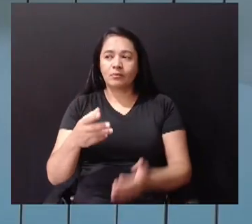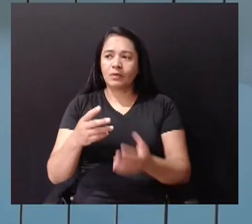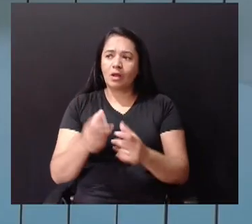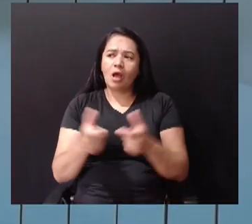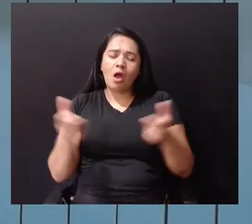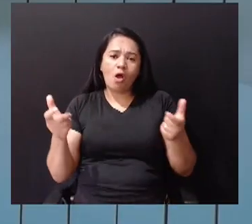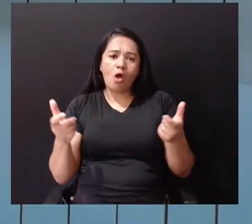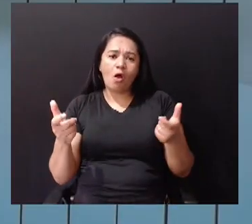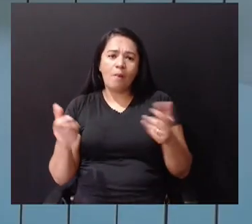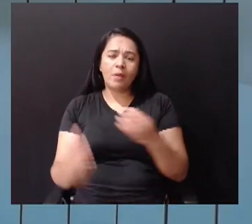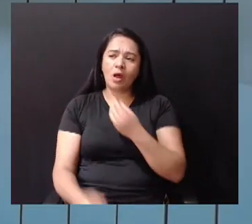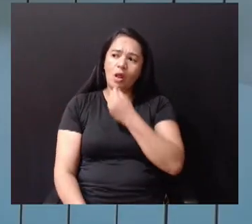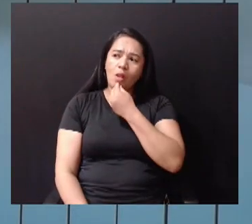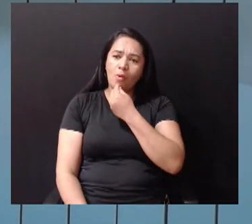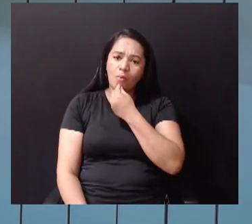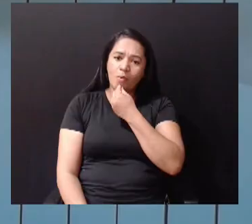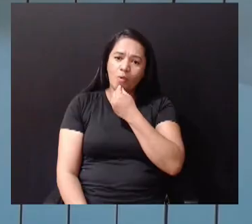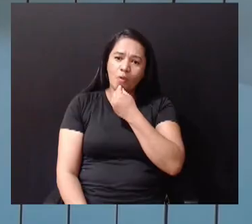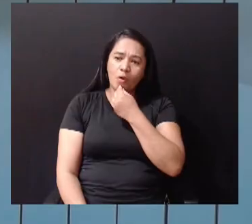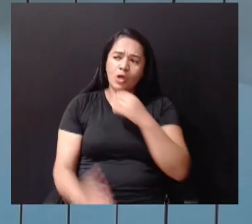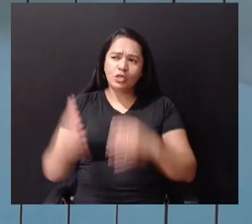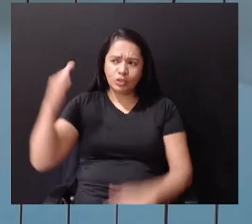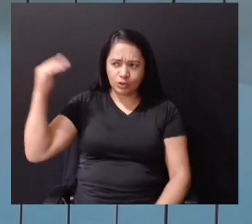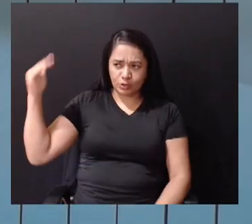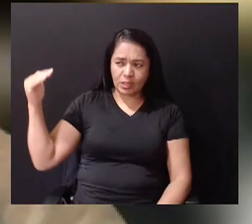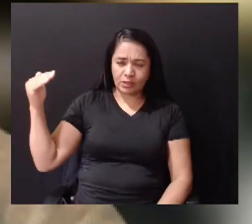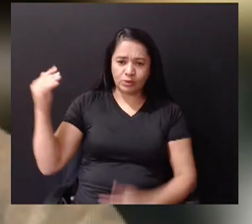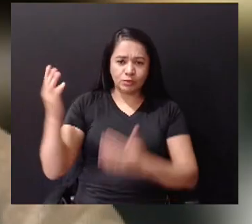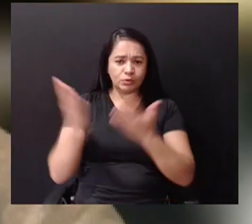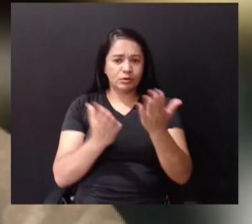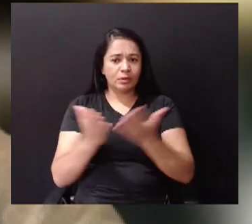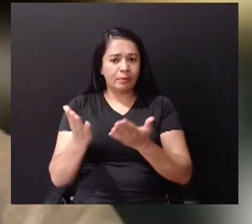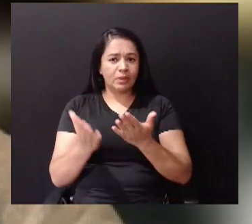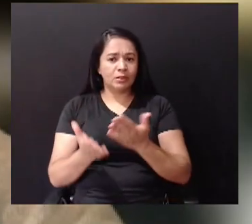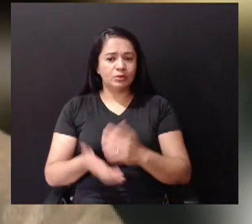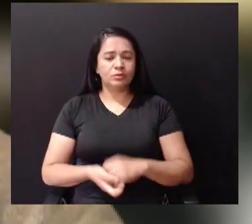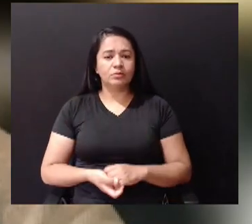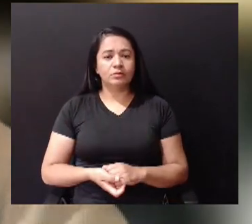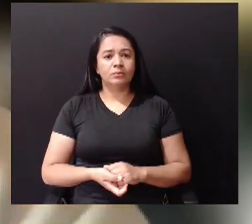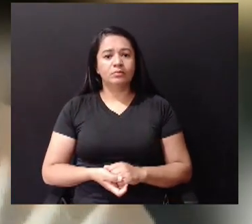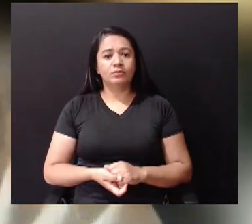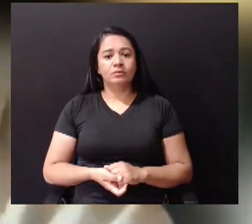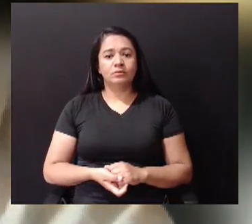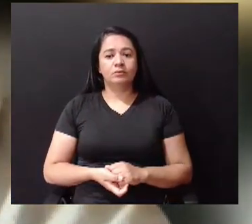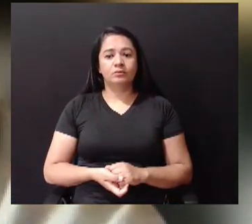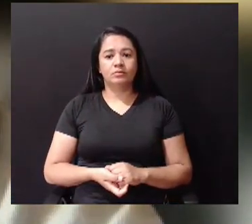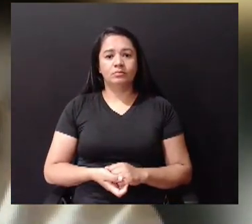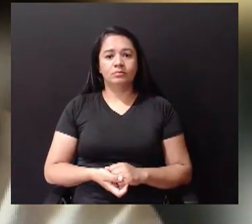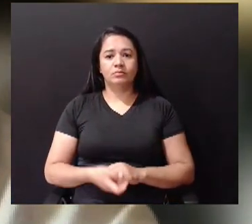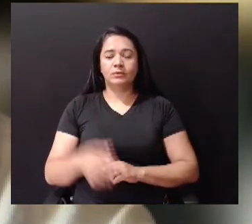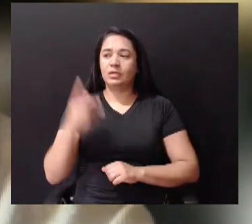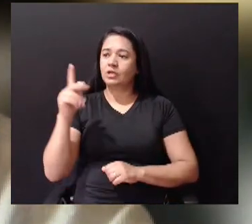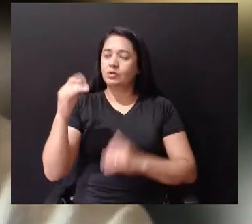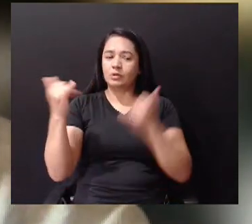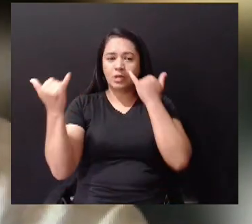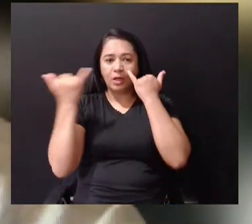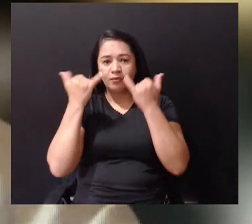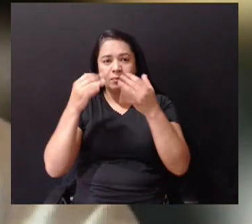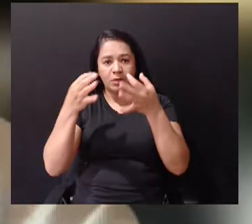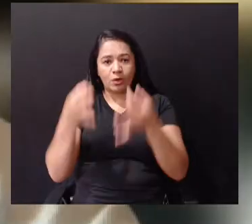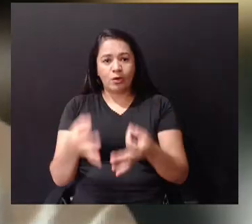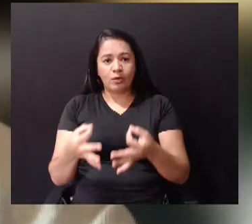chances de sucesso no tratamento? Então, a sua informação é extremamente correta e a sua colocação